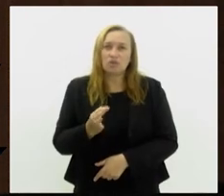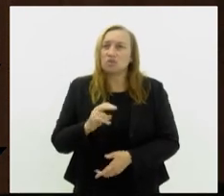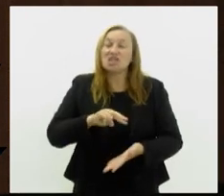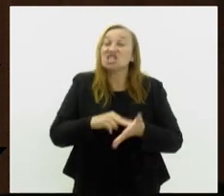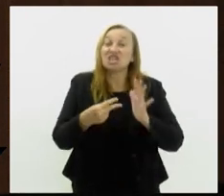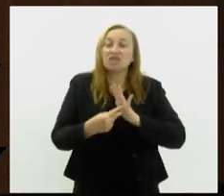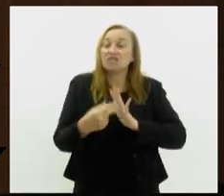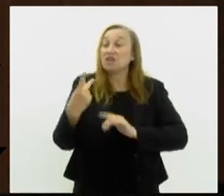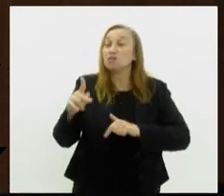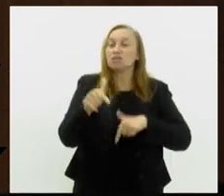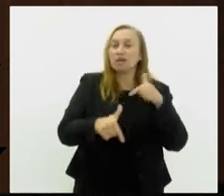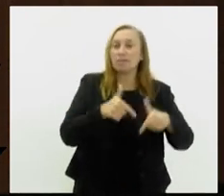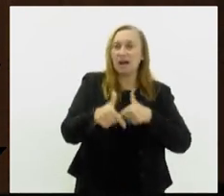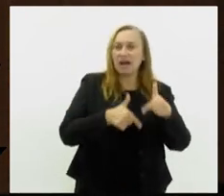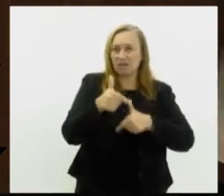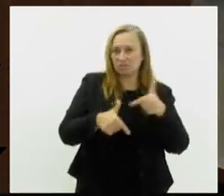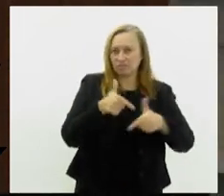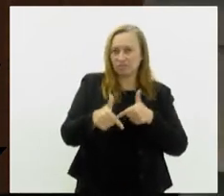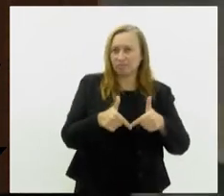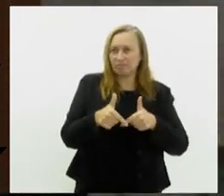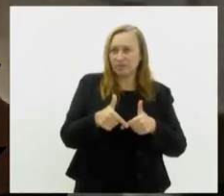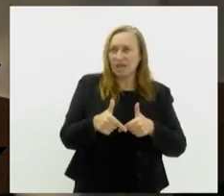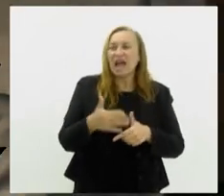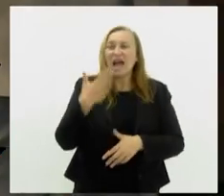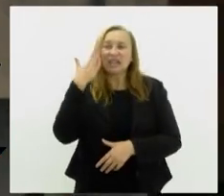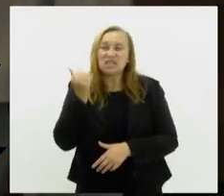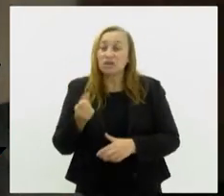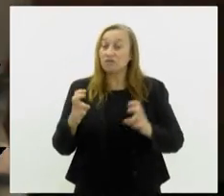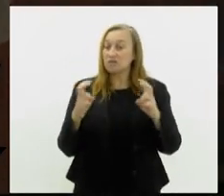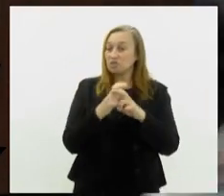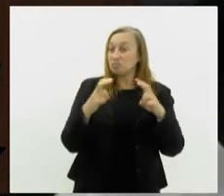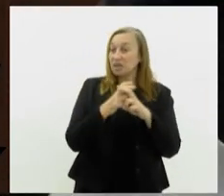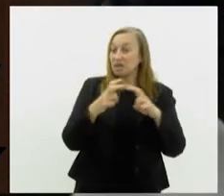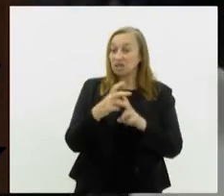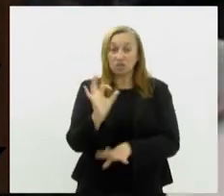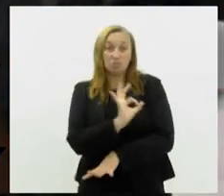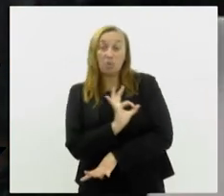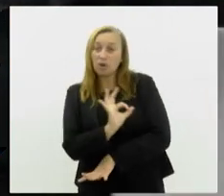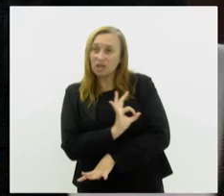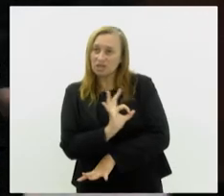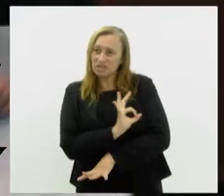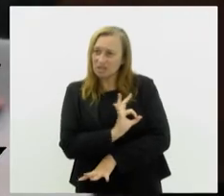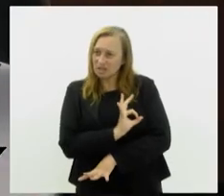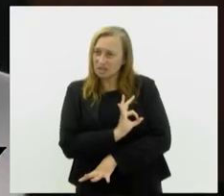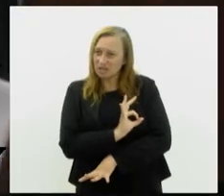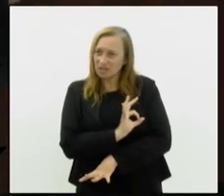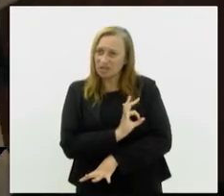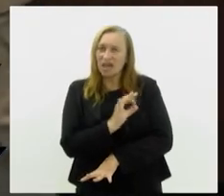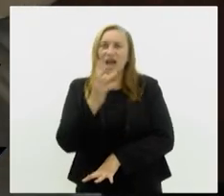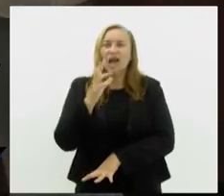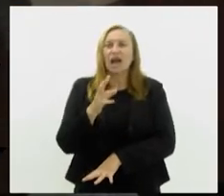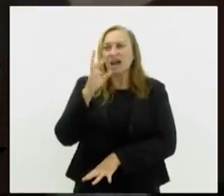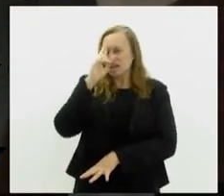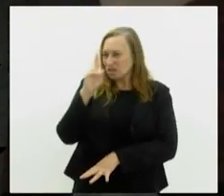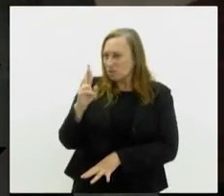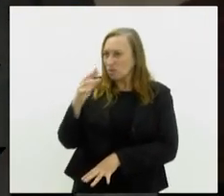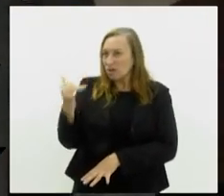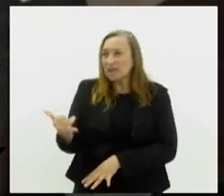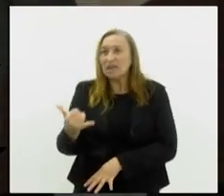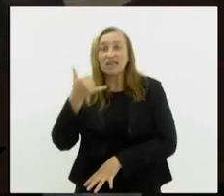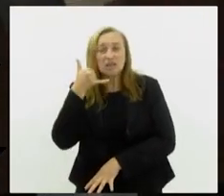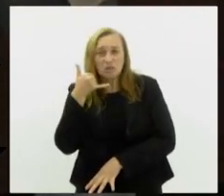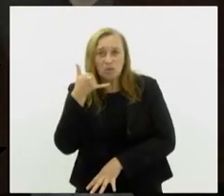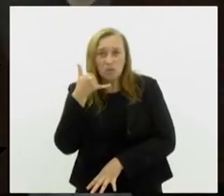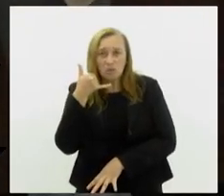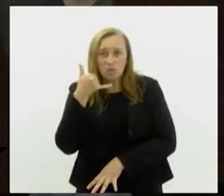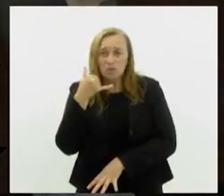dar porrada nos seus. A senhora abriu a visitação antes da hora, sem ligar para a segurança dos seus e para a segurança do